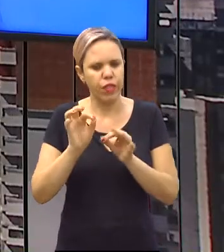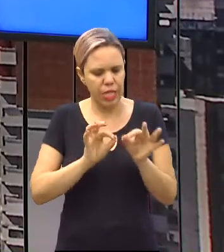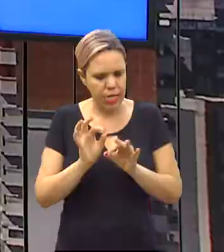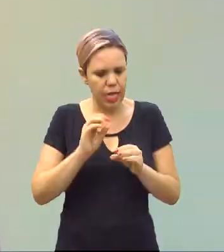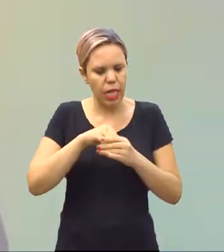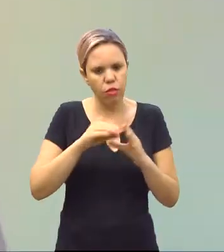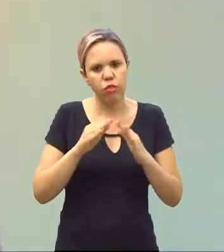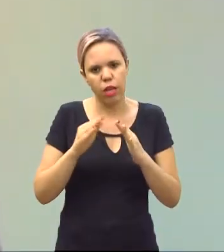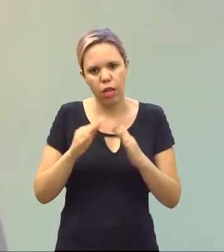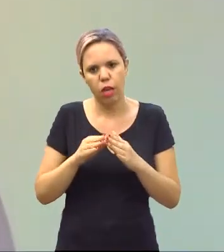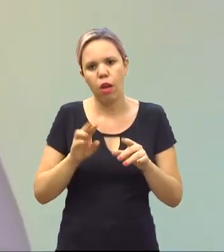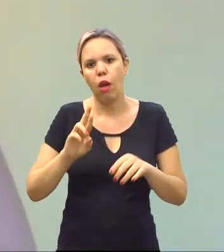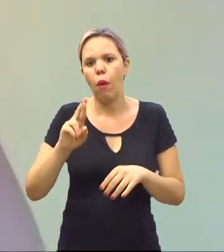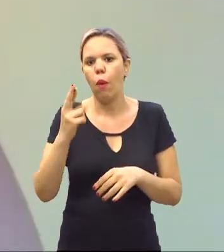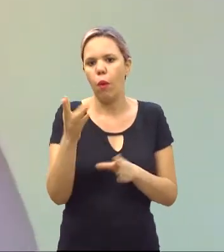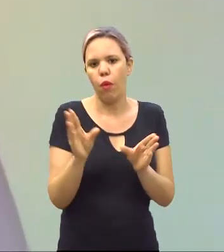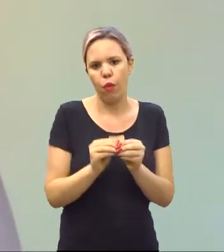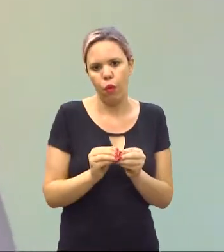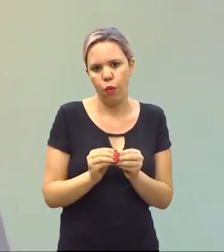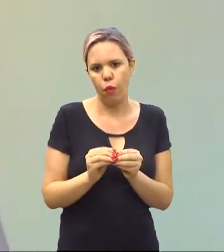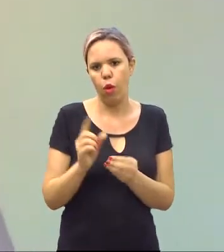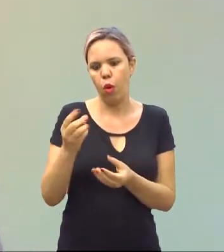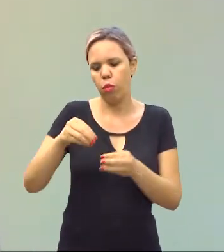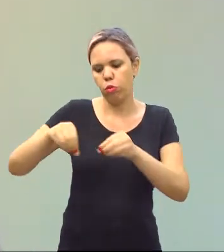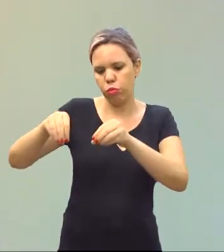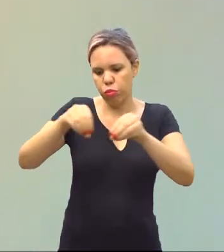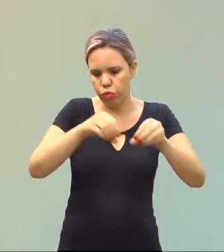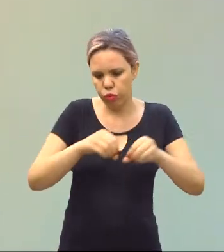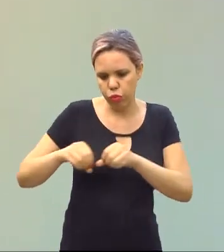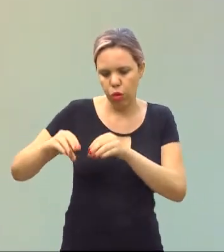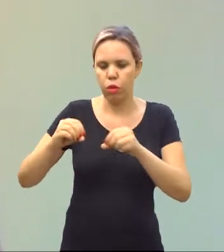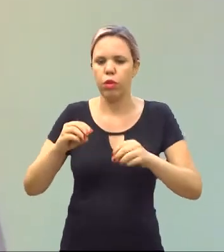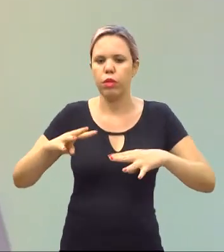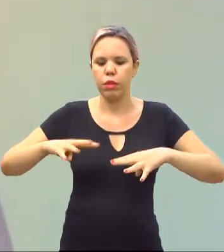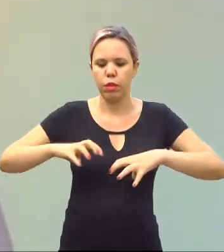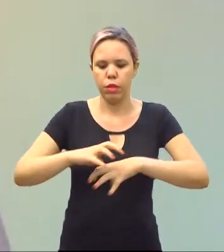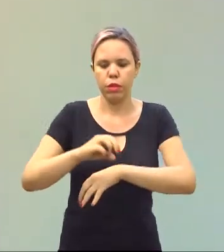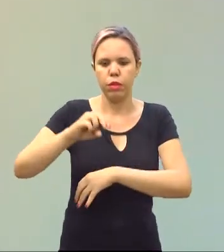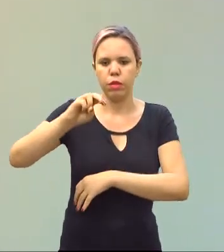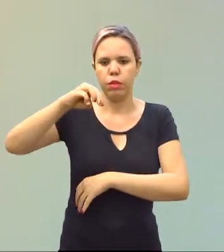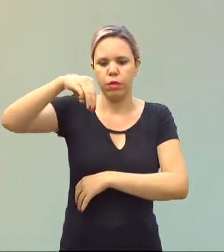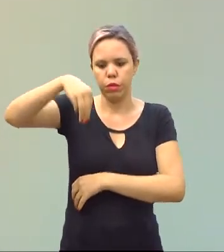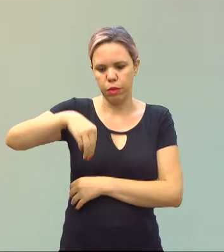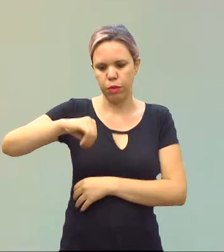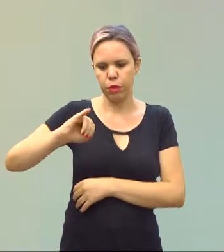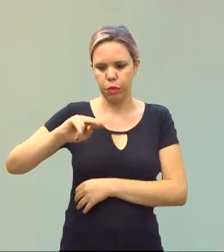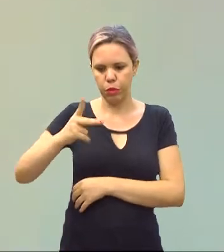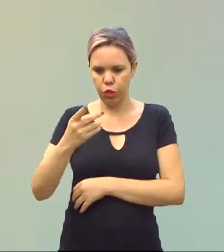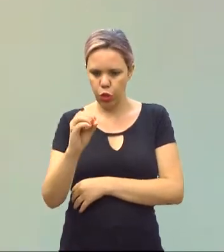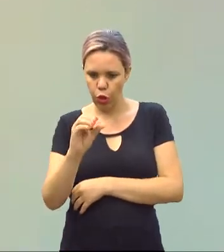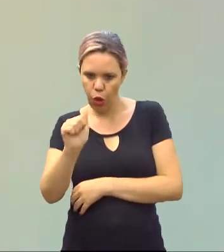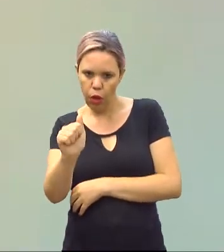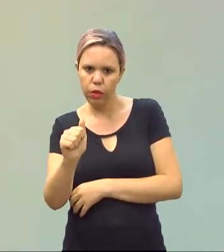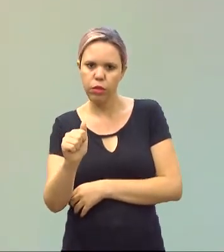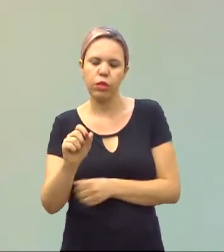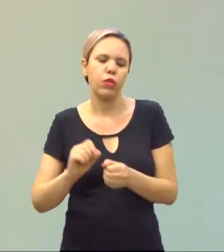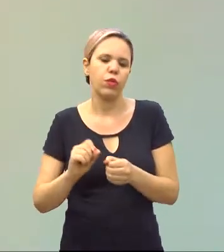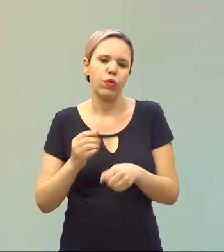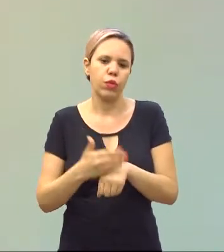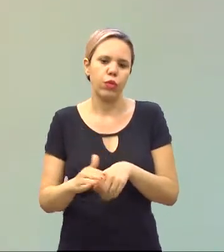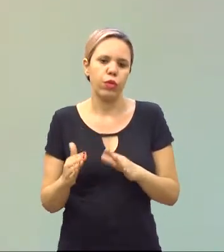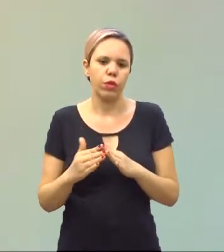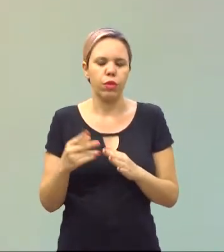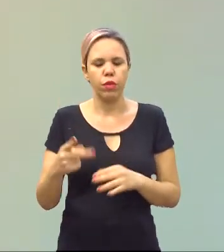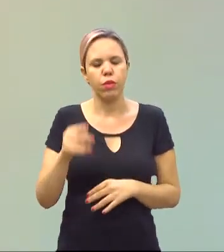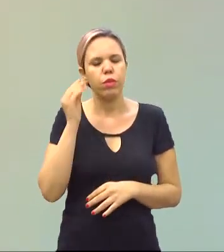em casa é que o resultado final é um adubo, humus de minhoca. Esse humus, se você não aplicar na sua